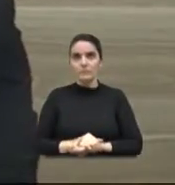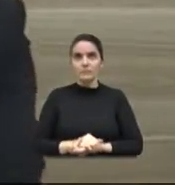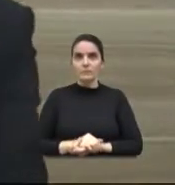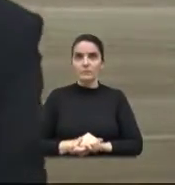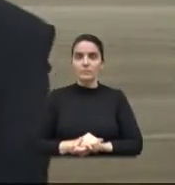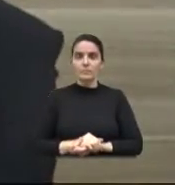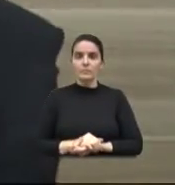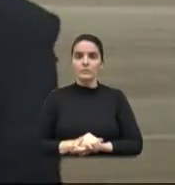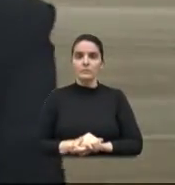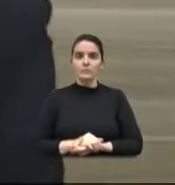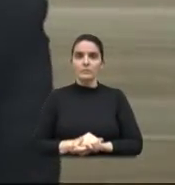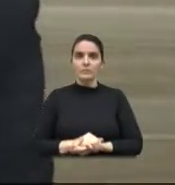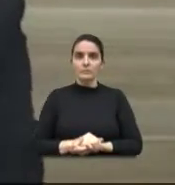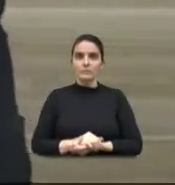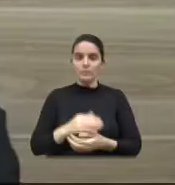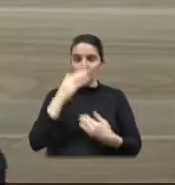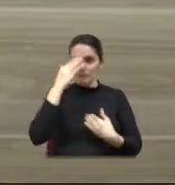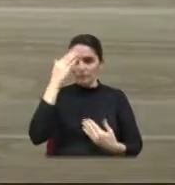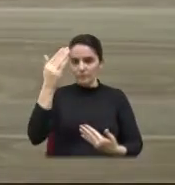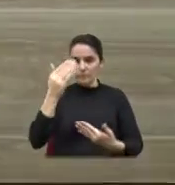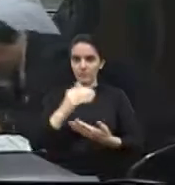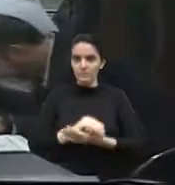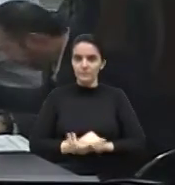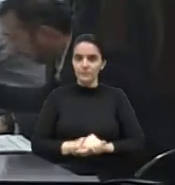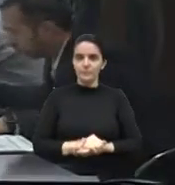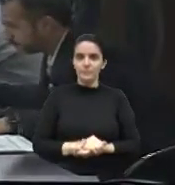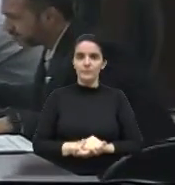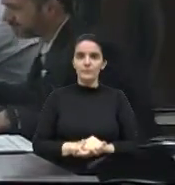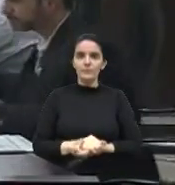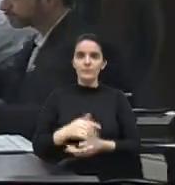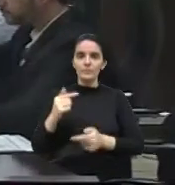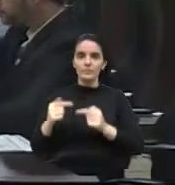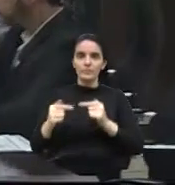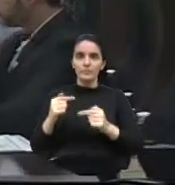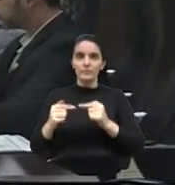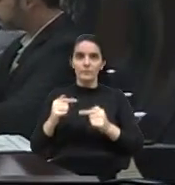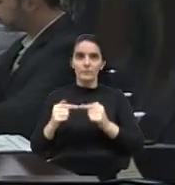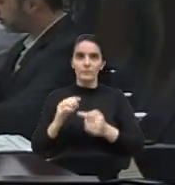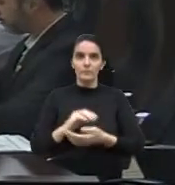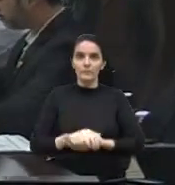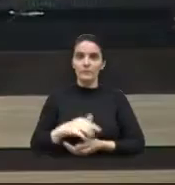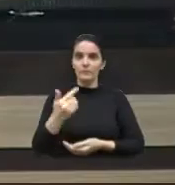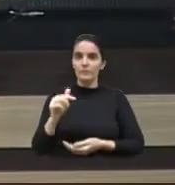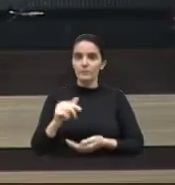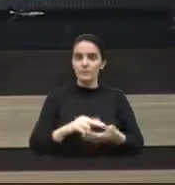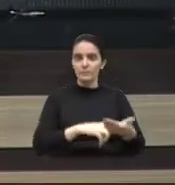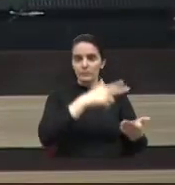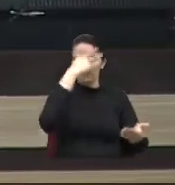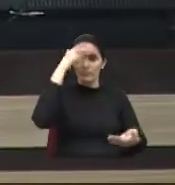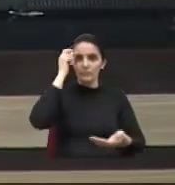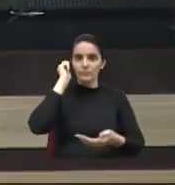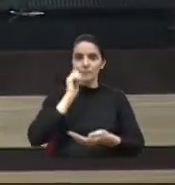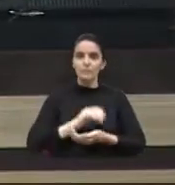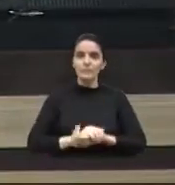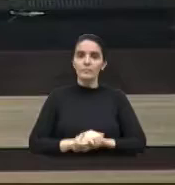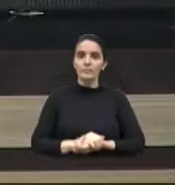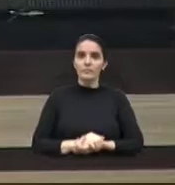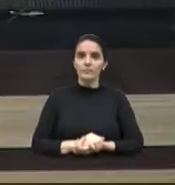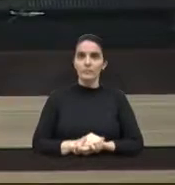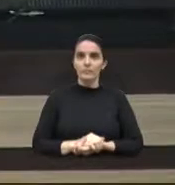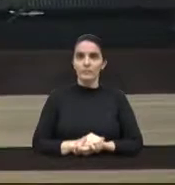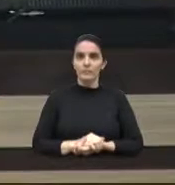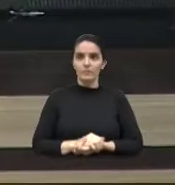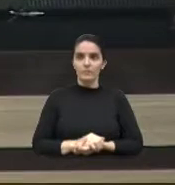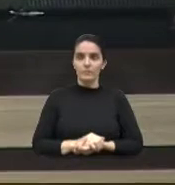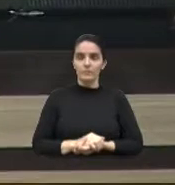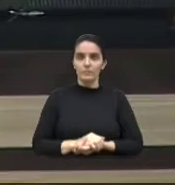vereadora. Fico aqui também, presidente. Obrigado. Continue a discussão. Não havendo ao executivo. Questão de ordem, senhor